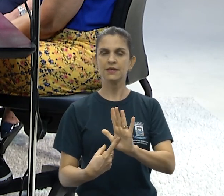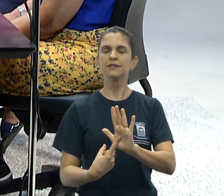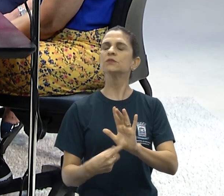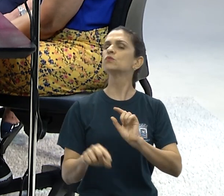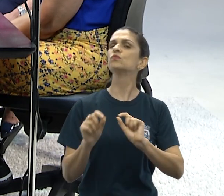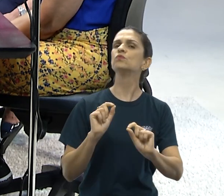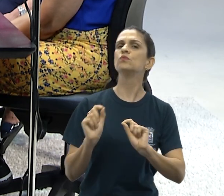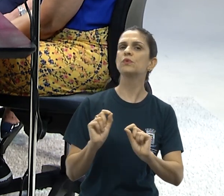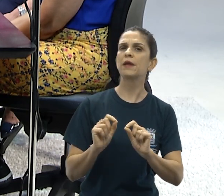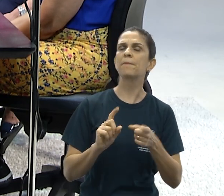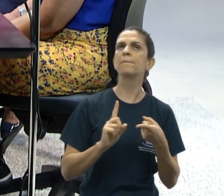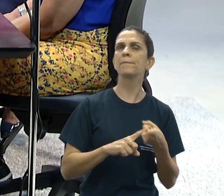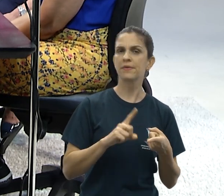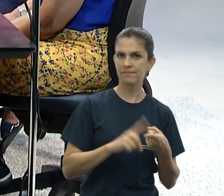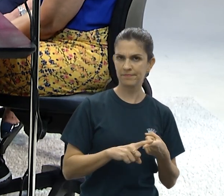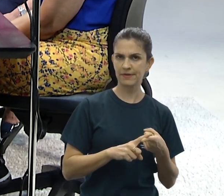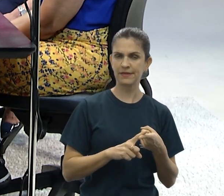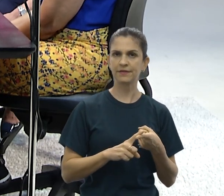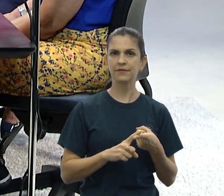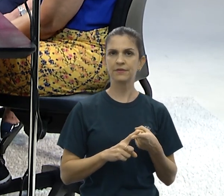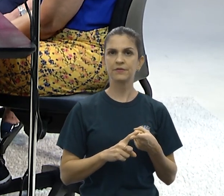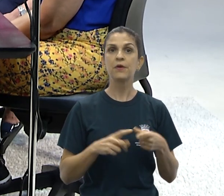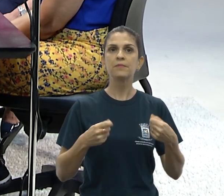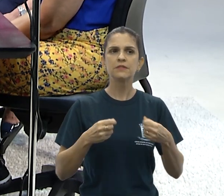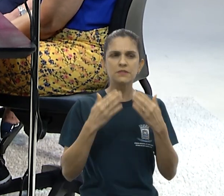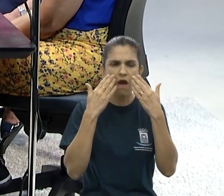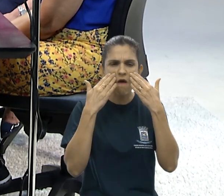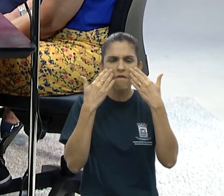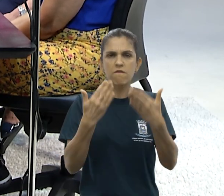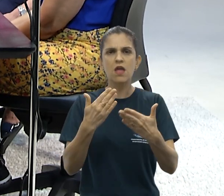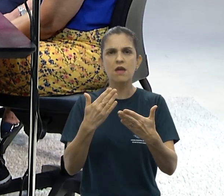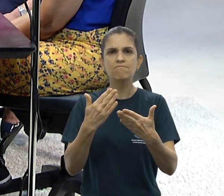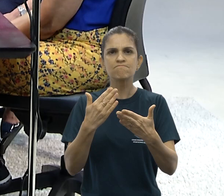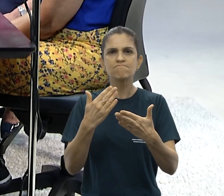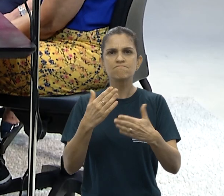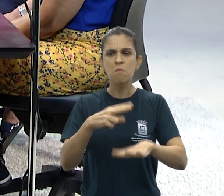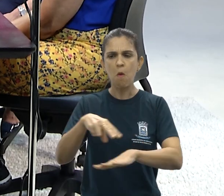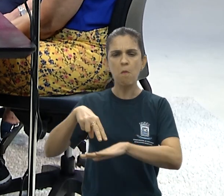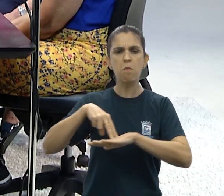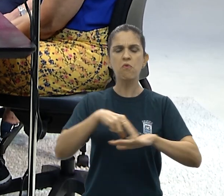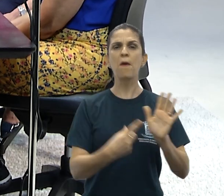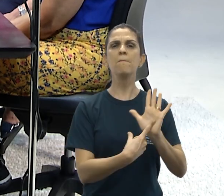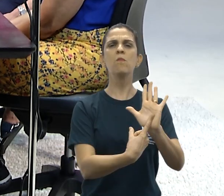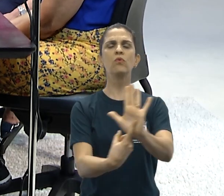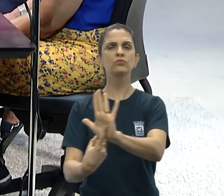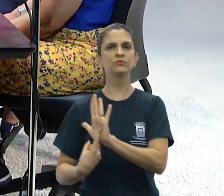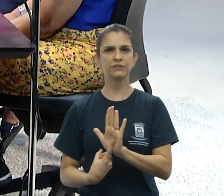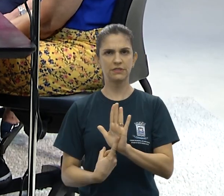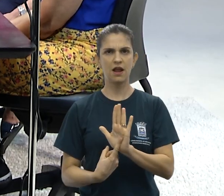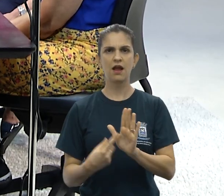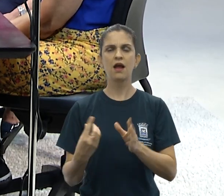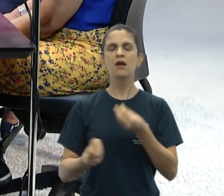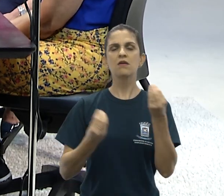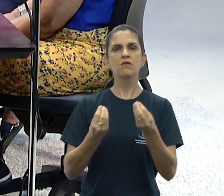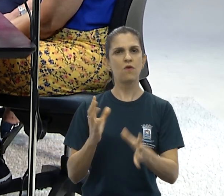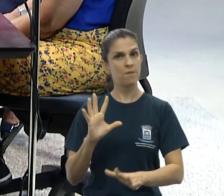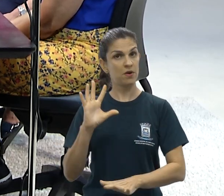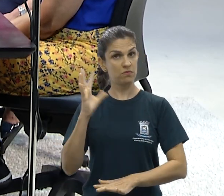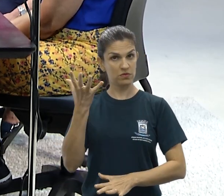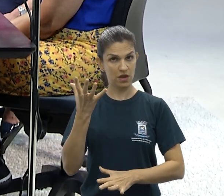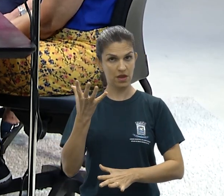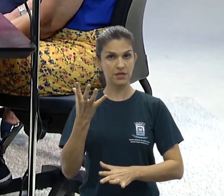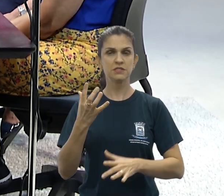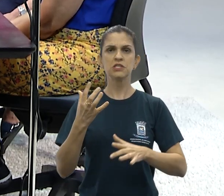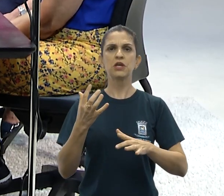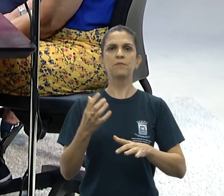tem uma realidade que precisa dar visibilidade, que é, na sua palavra, que todos aqui estão vendo, como é que nós temos, às vezes,